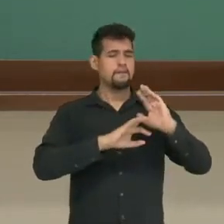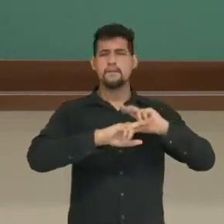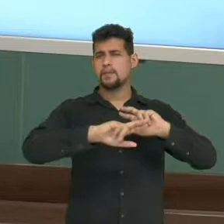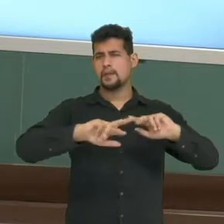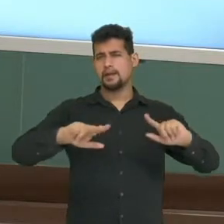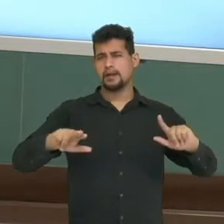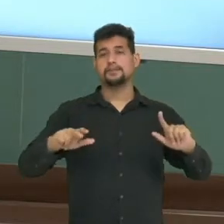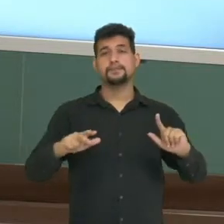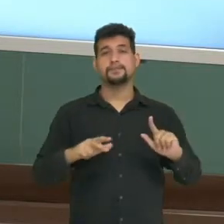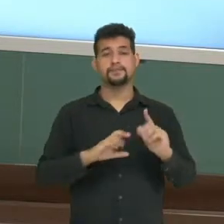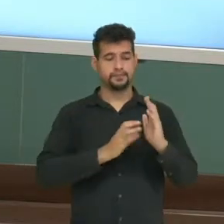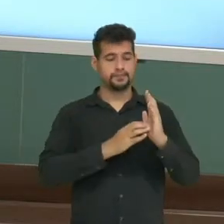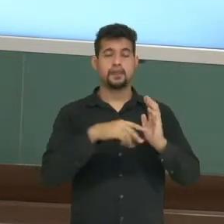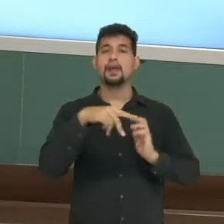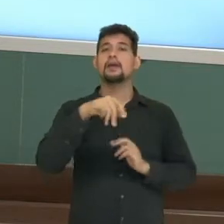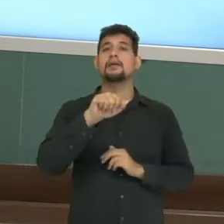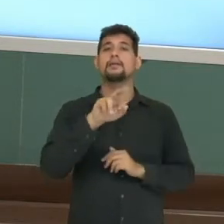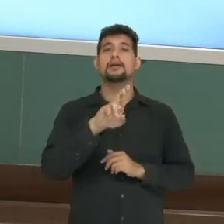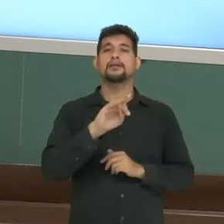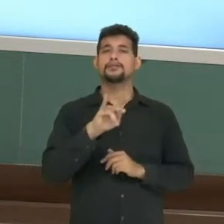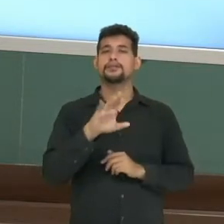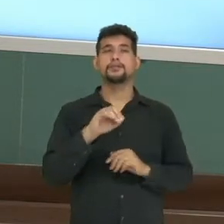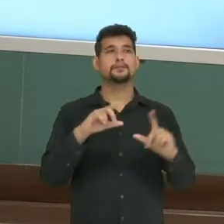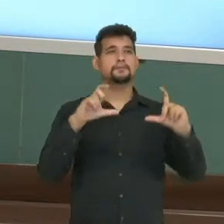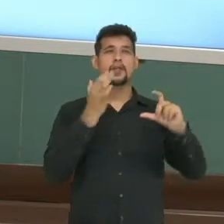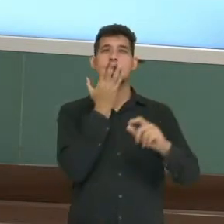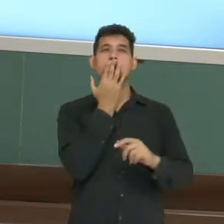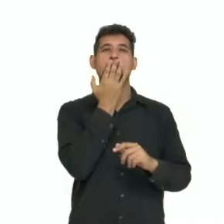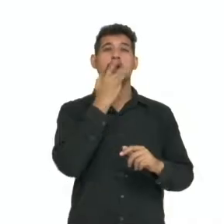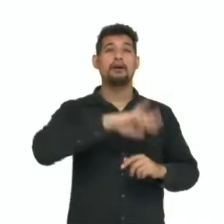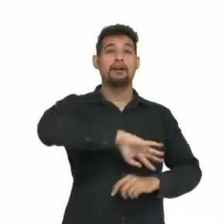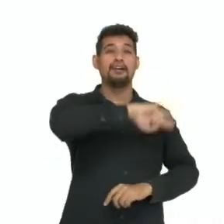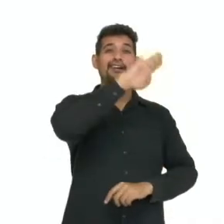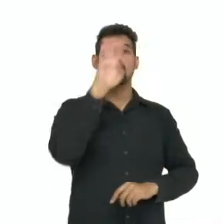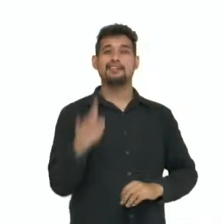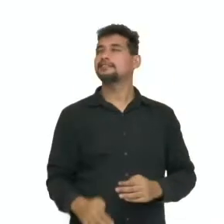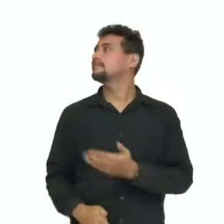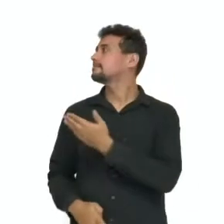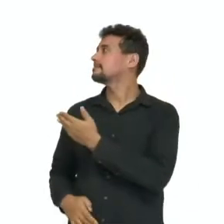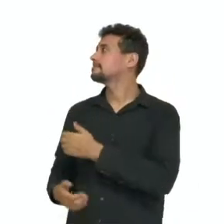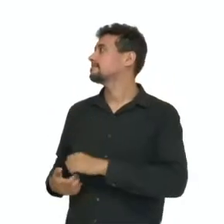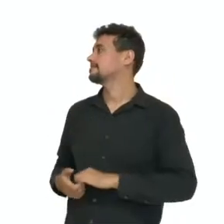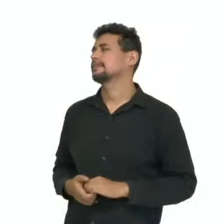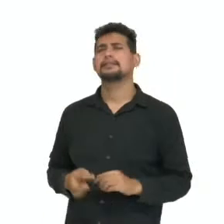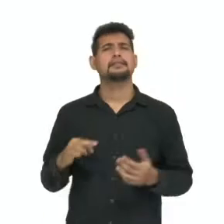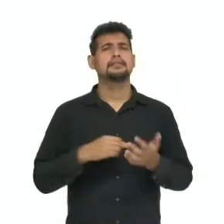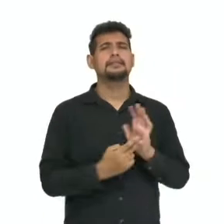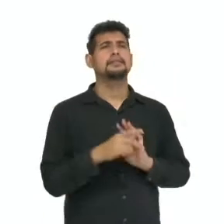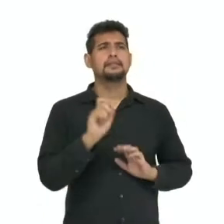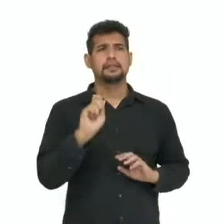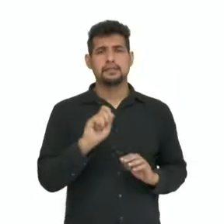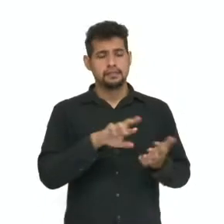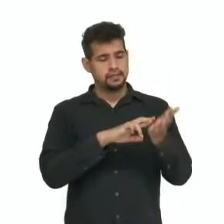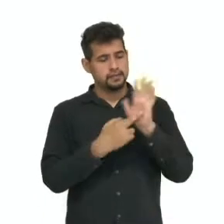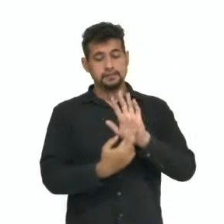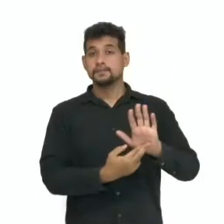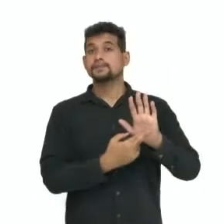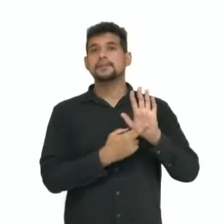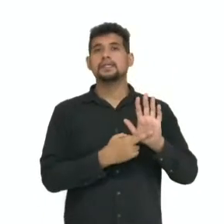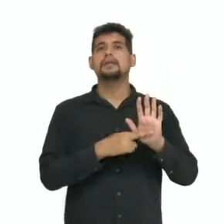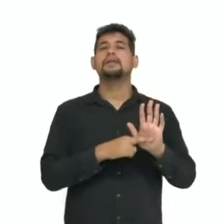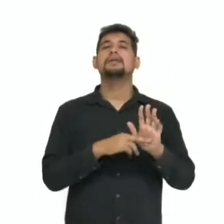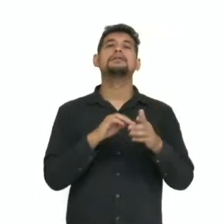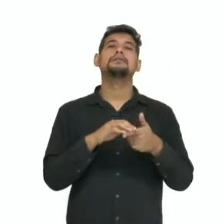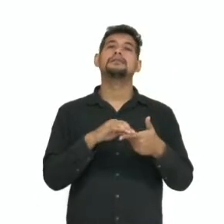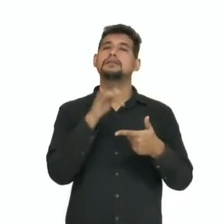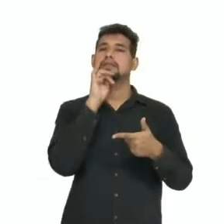Pluripartidarismo. Essa imagem para você toda colorida na sua tela, toda bonitinha, ela mostra a representação gráfica